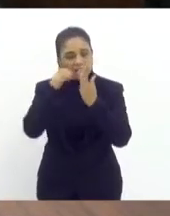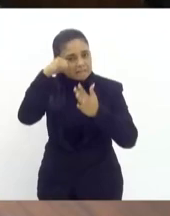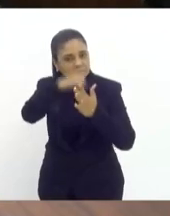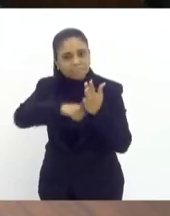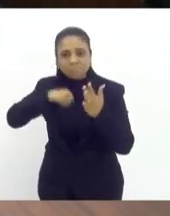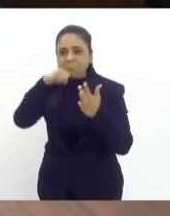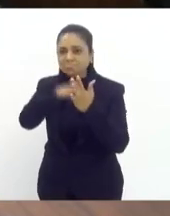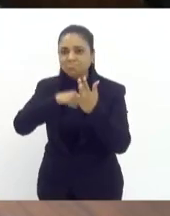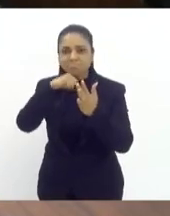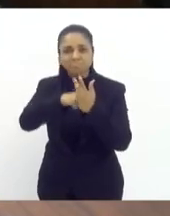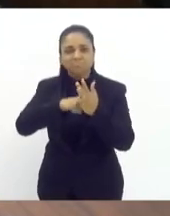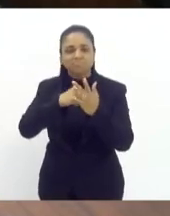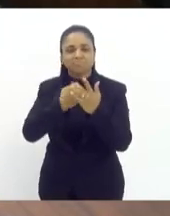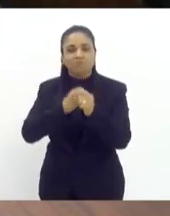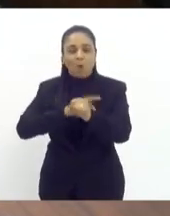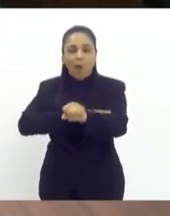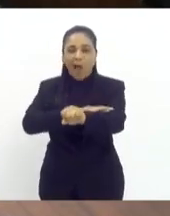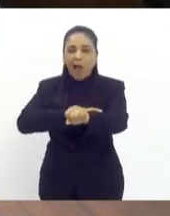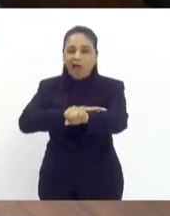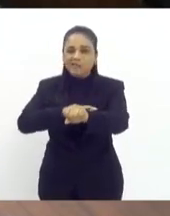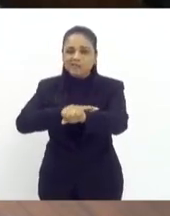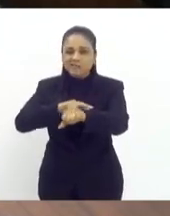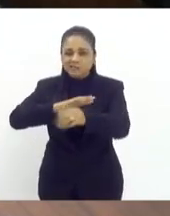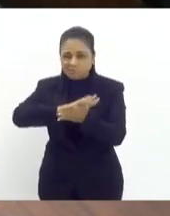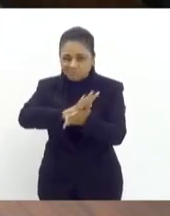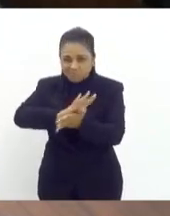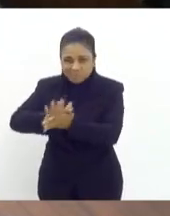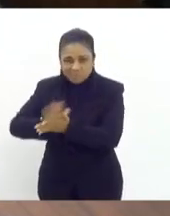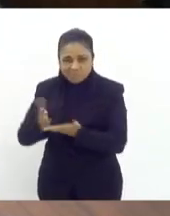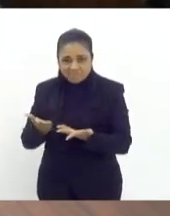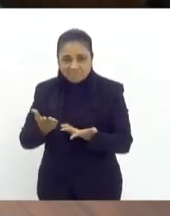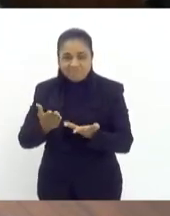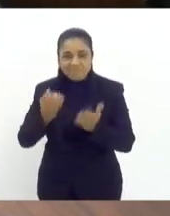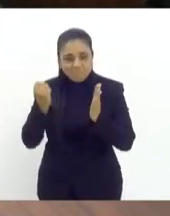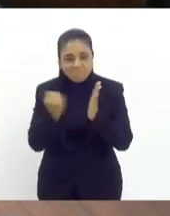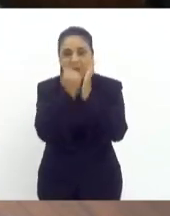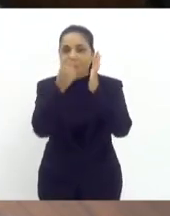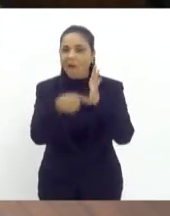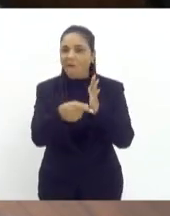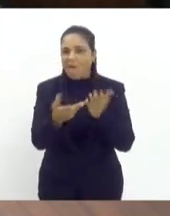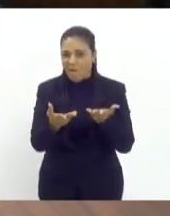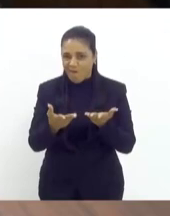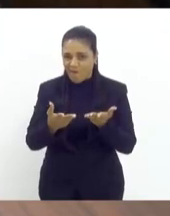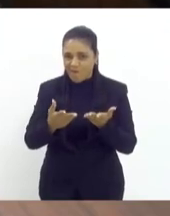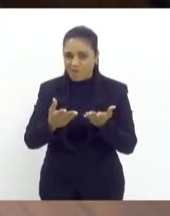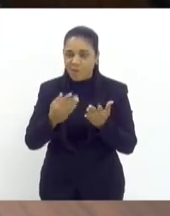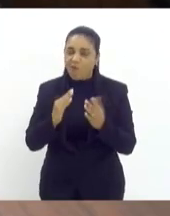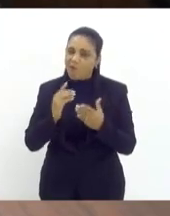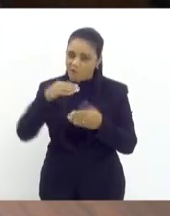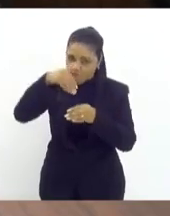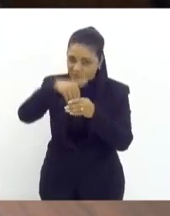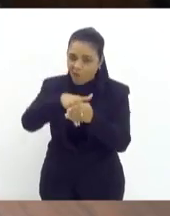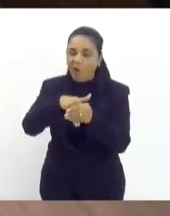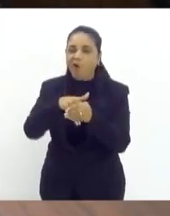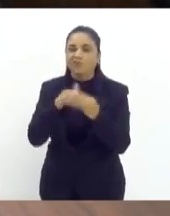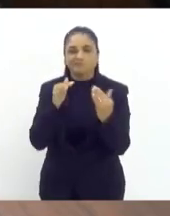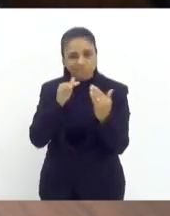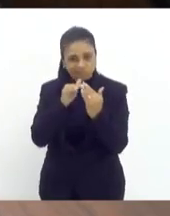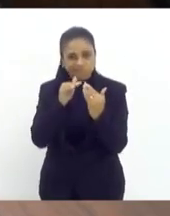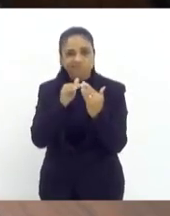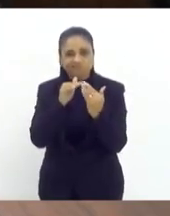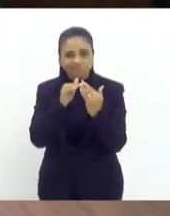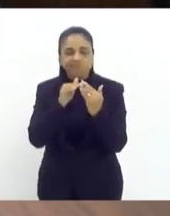ao racismo por isso estamos voltando favorável ao mesmo tempo parabenizando